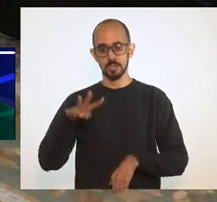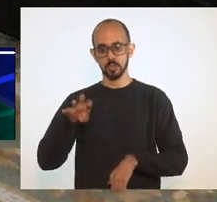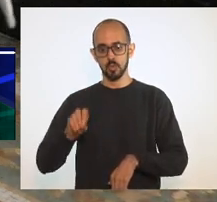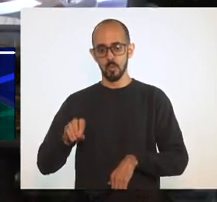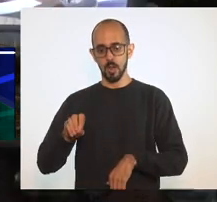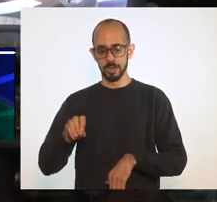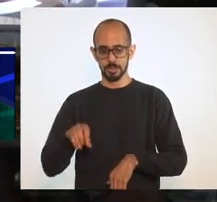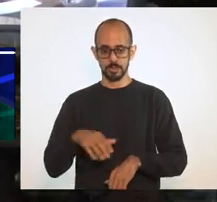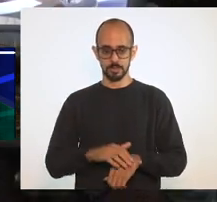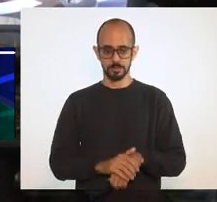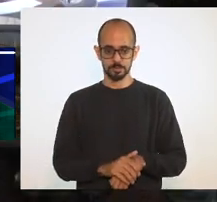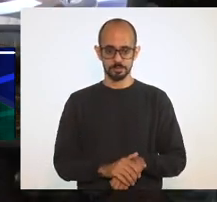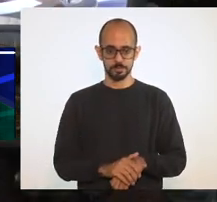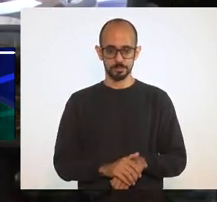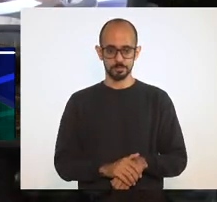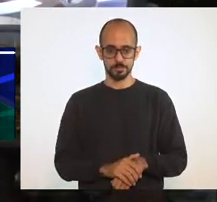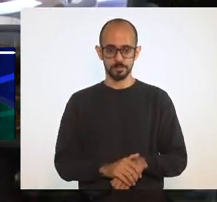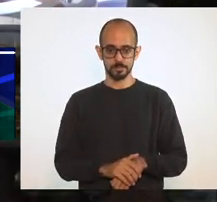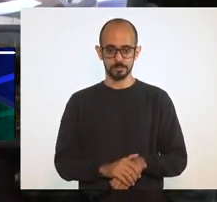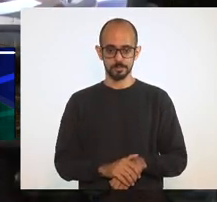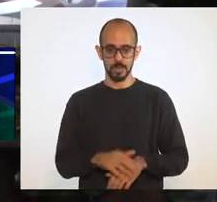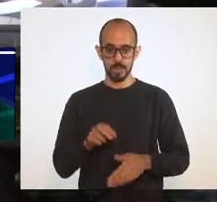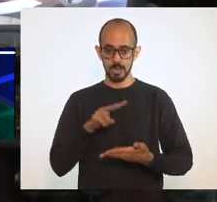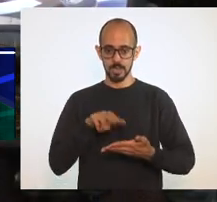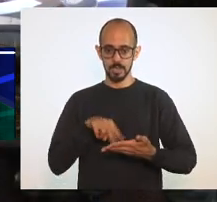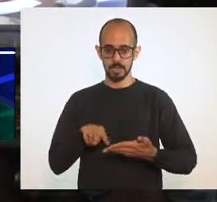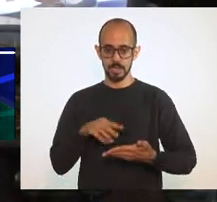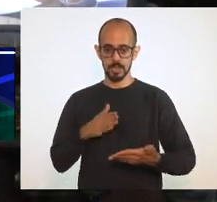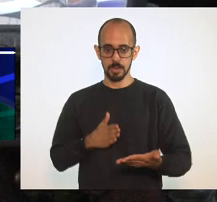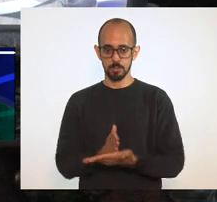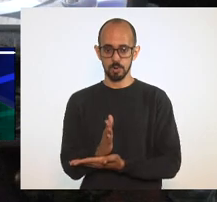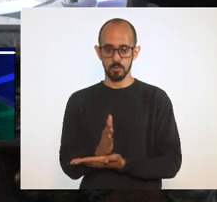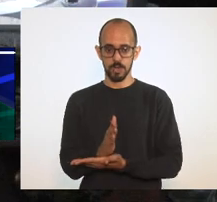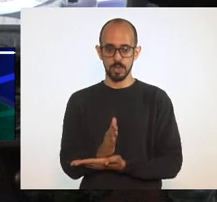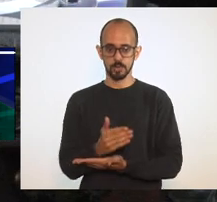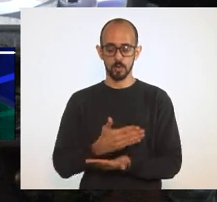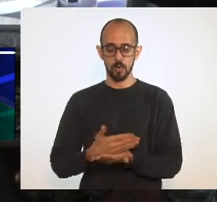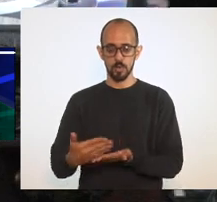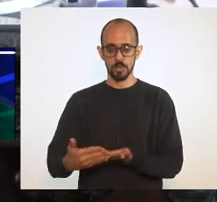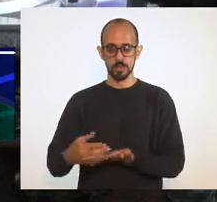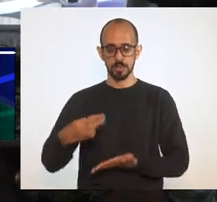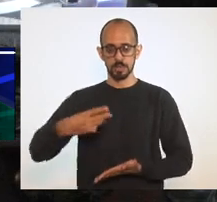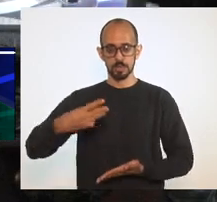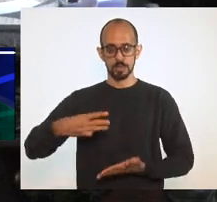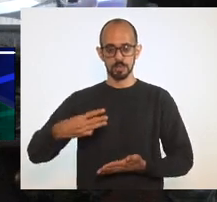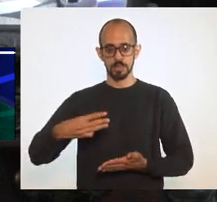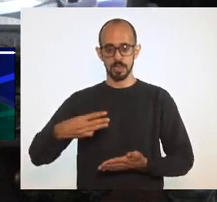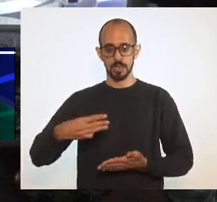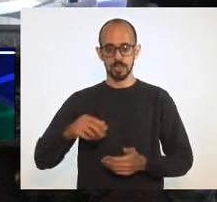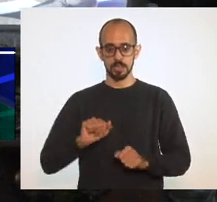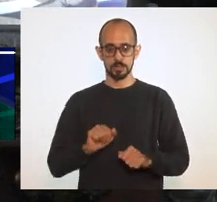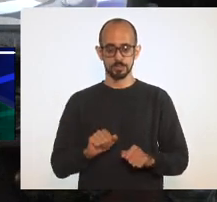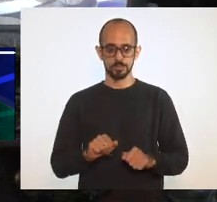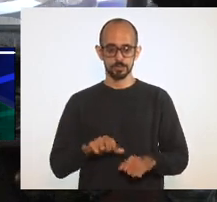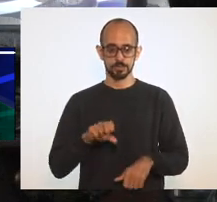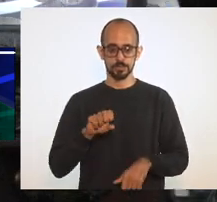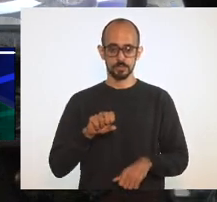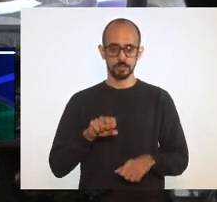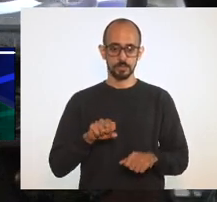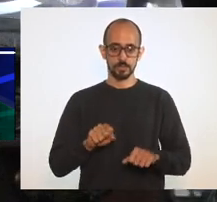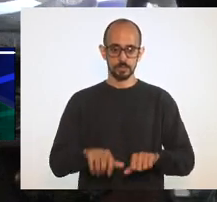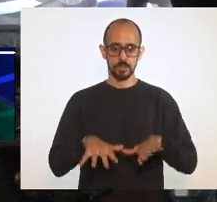17h14. Lida e aprovada a ata, passa-se a terceira sessão extraordinária do dia 9 de março. Eu queria fazer aqui um